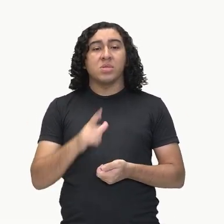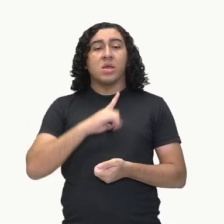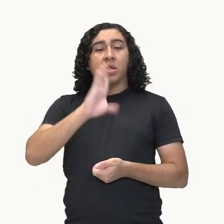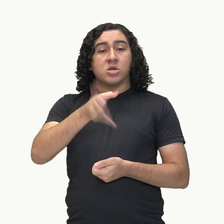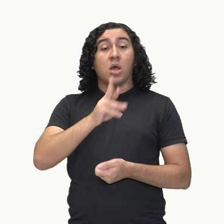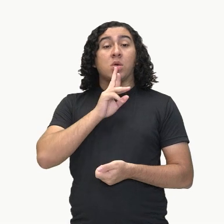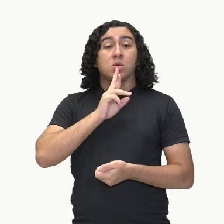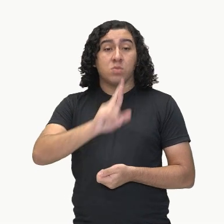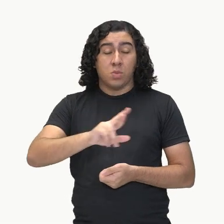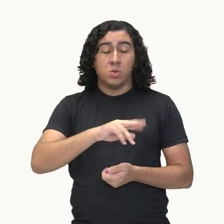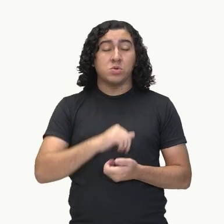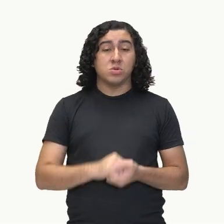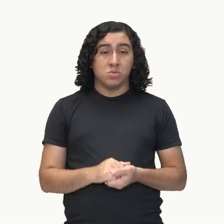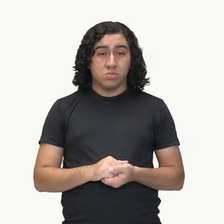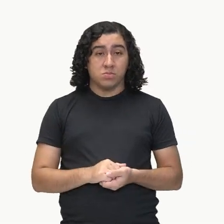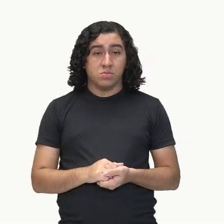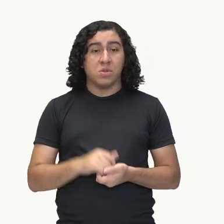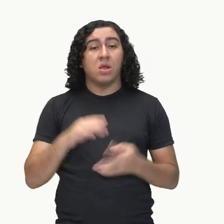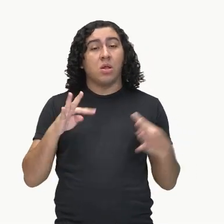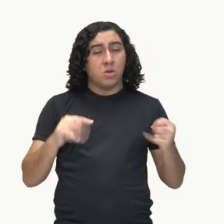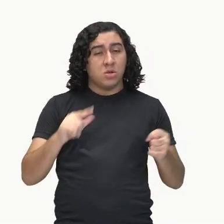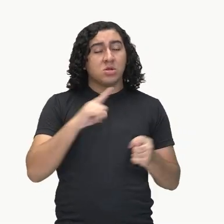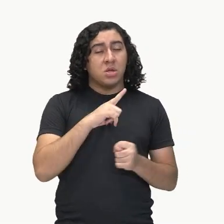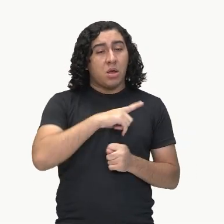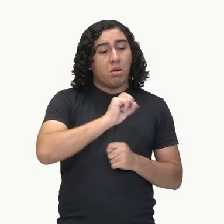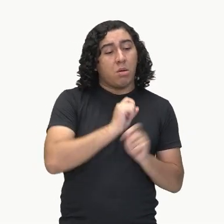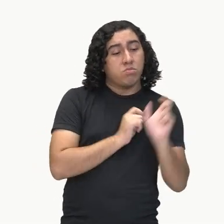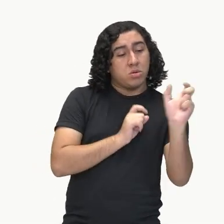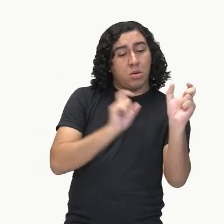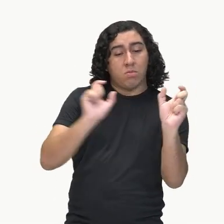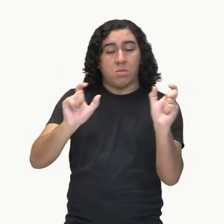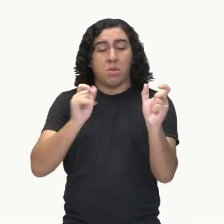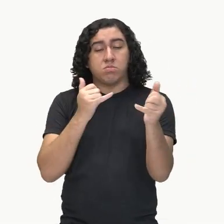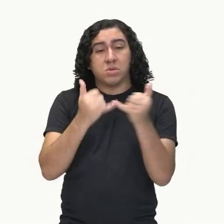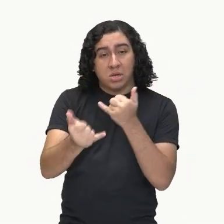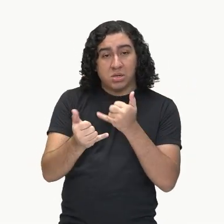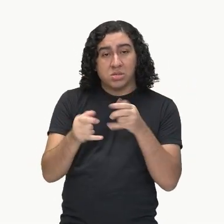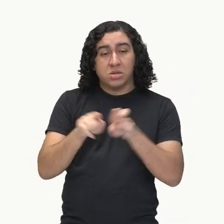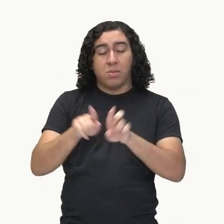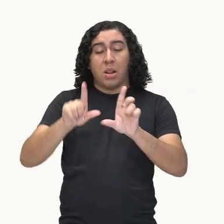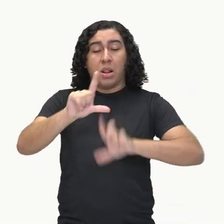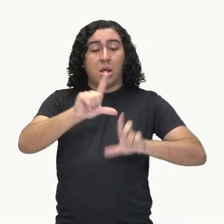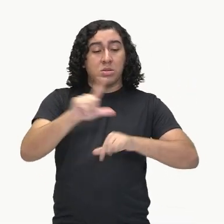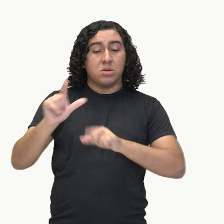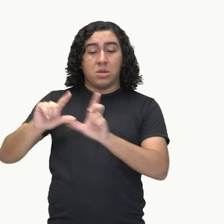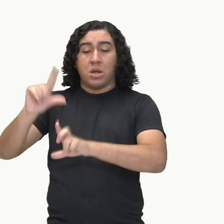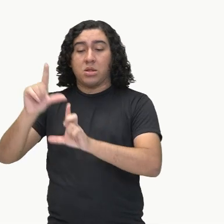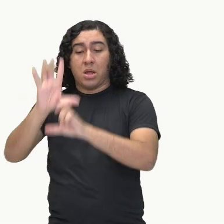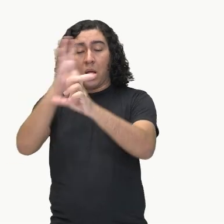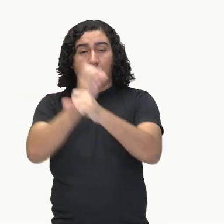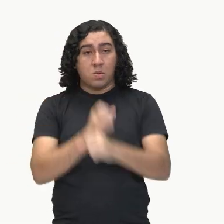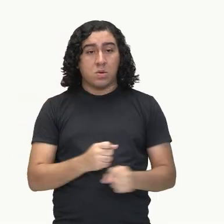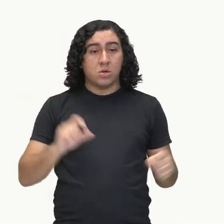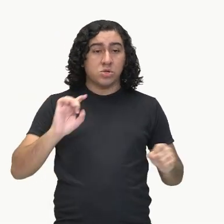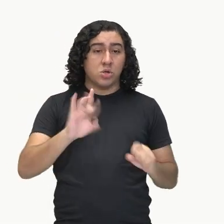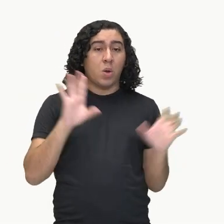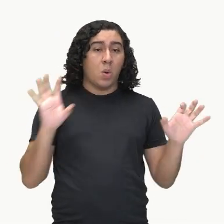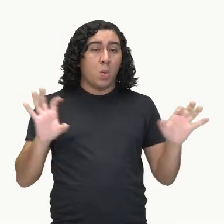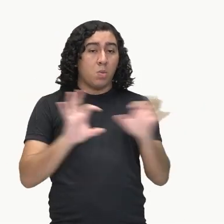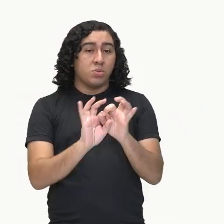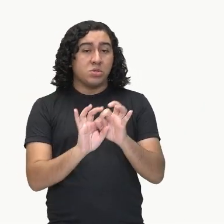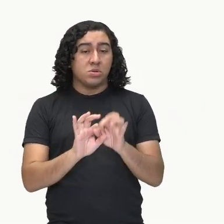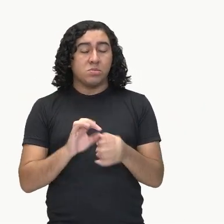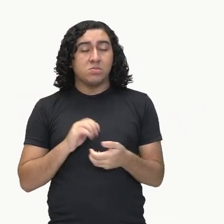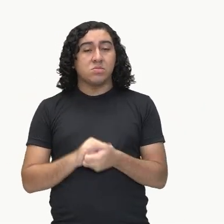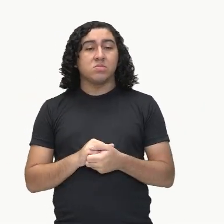possui parte literal, de como quem não possui parte literal. Agora nós vamos combinar, agora se